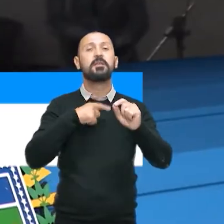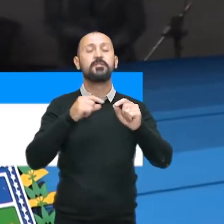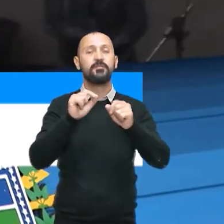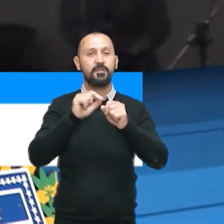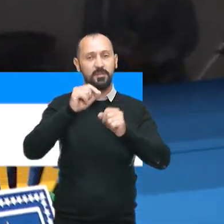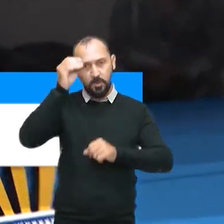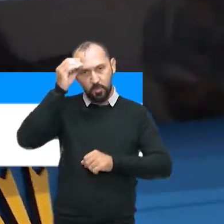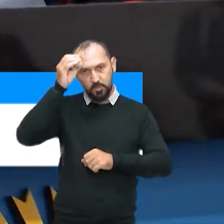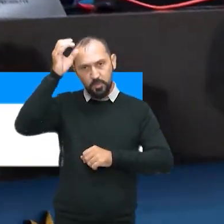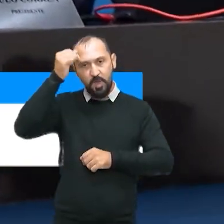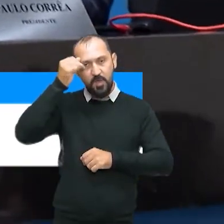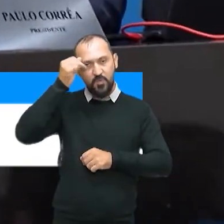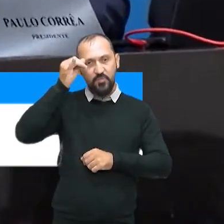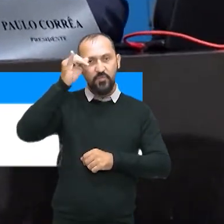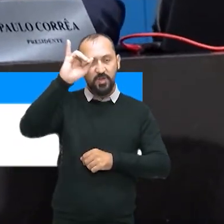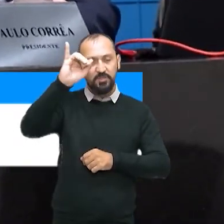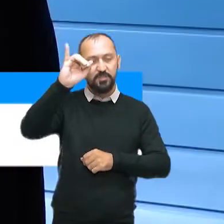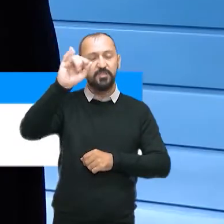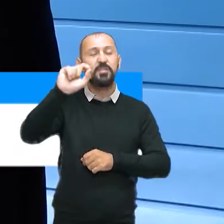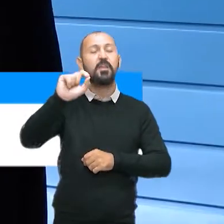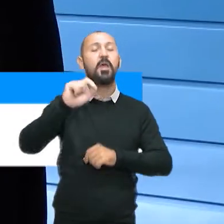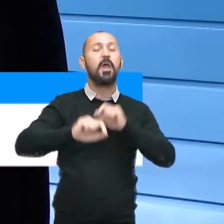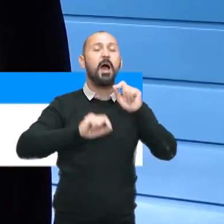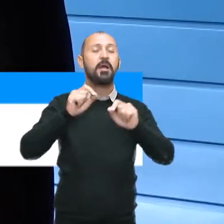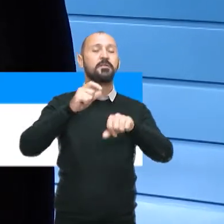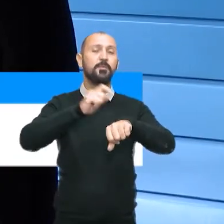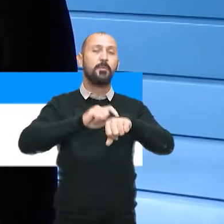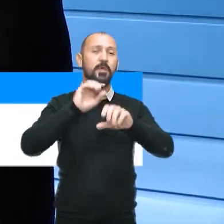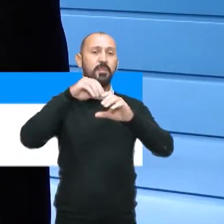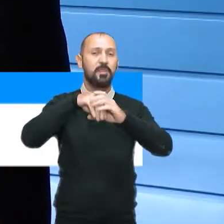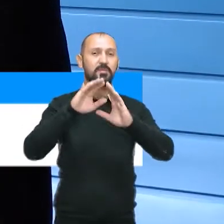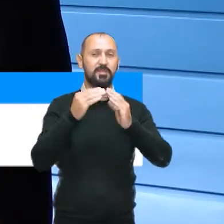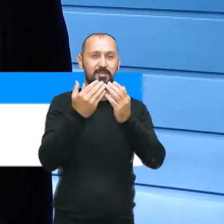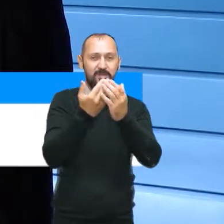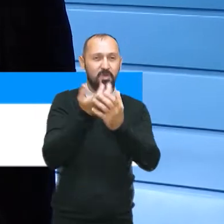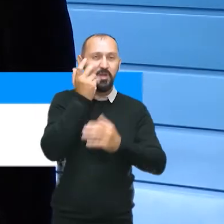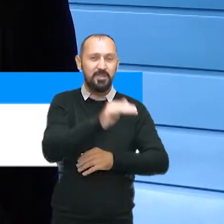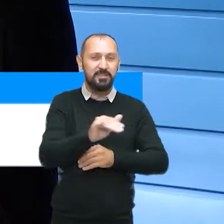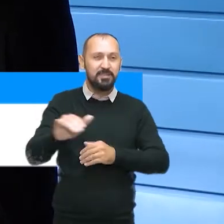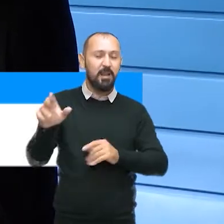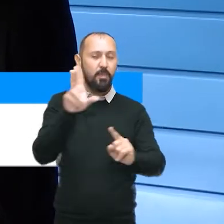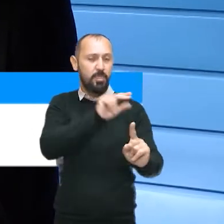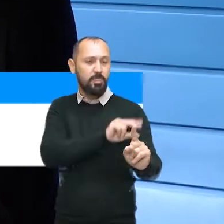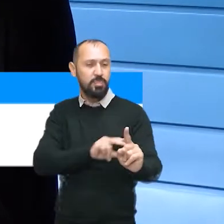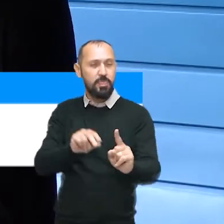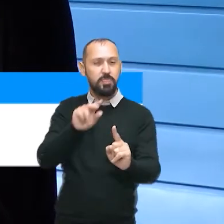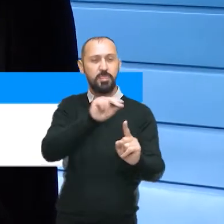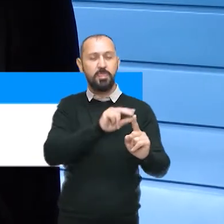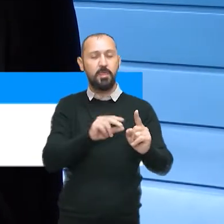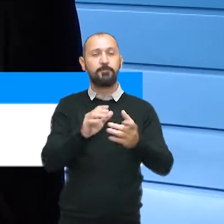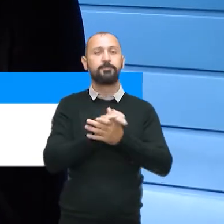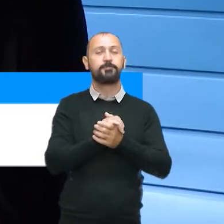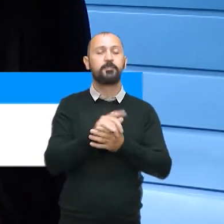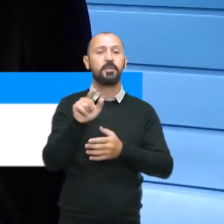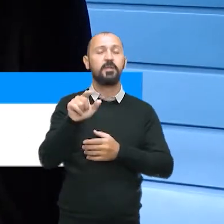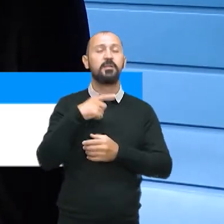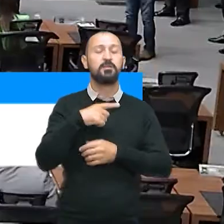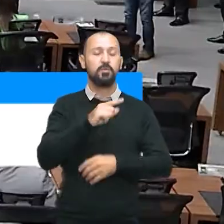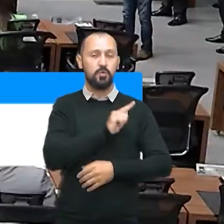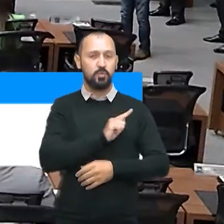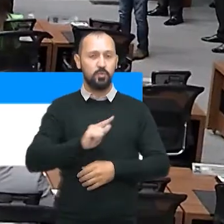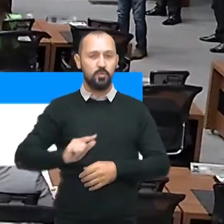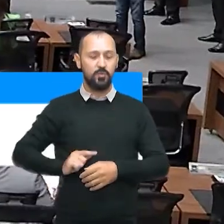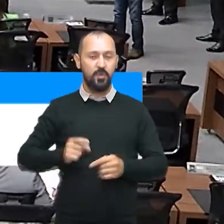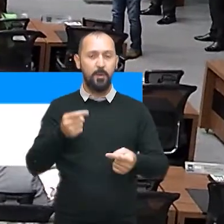incluir medidas de conscientização, prevenção e combate à erotização infantil nas escolas do estado.